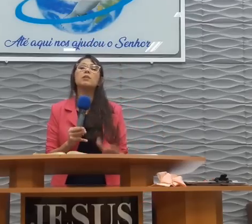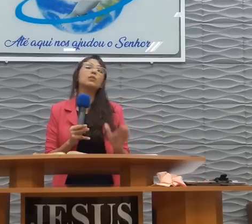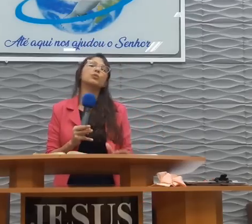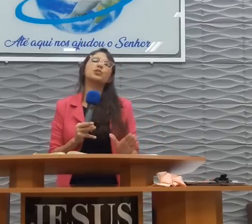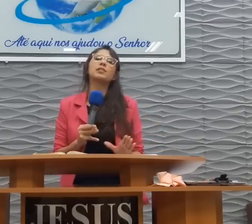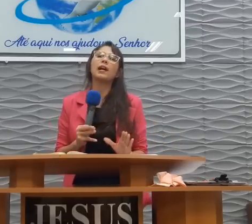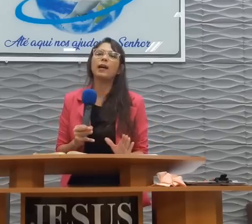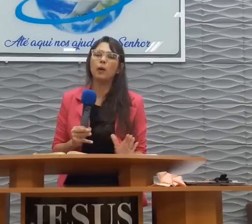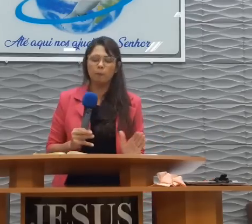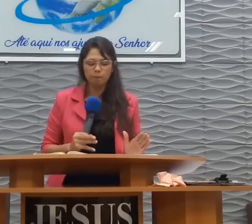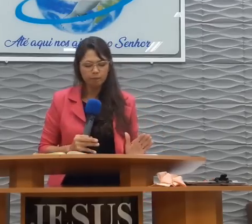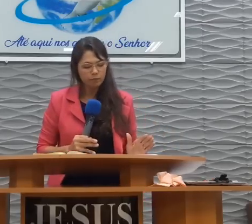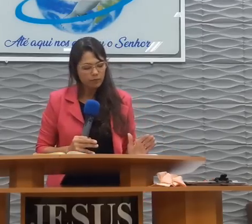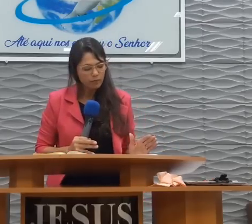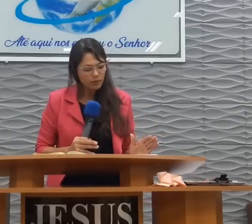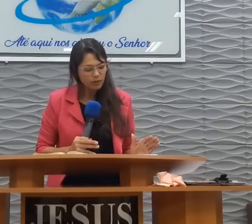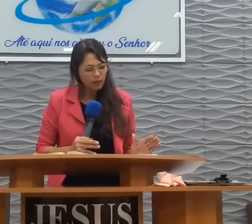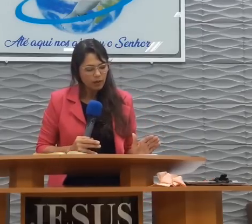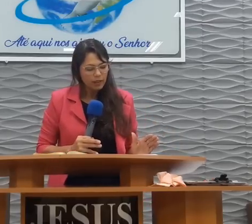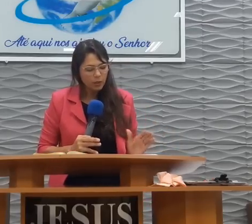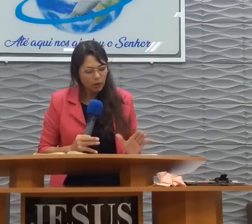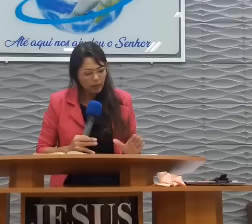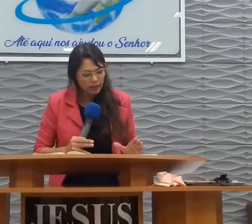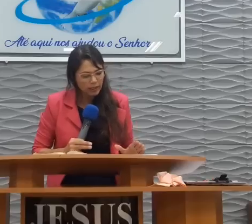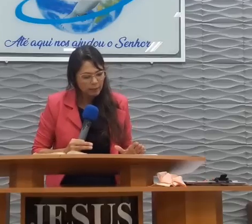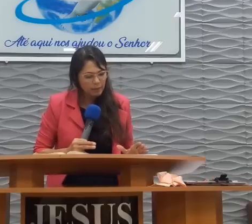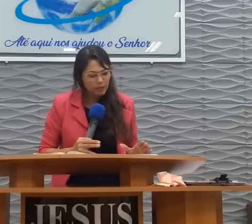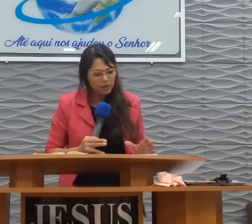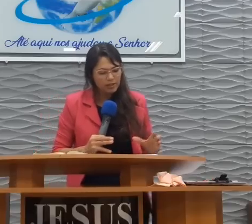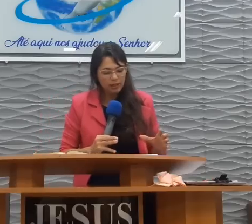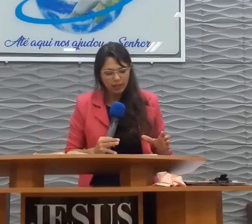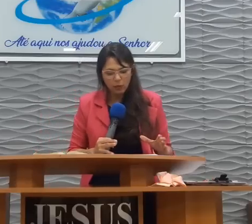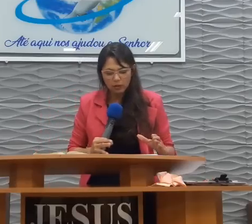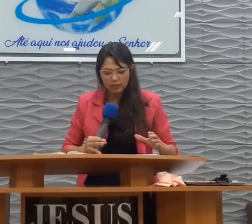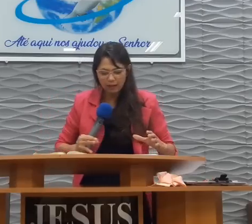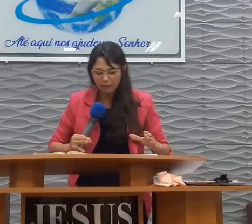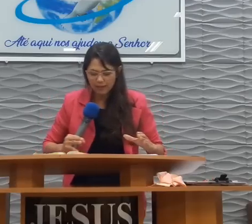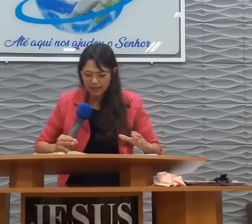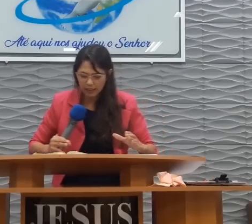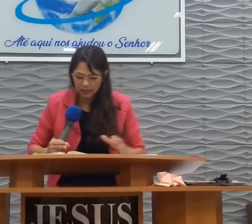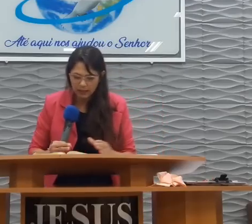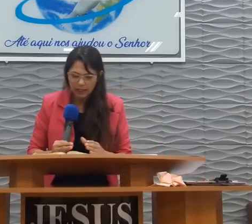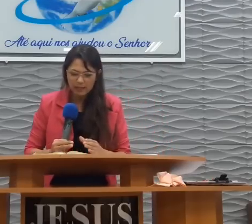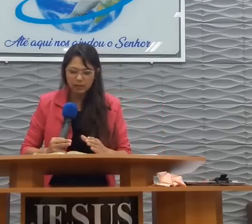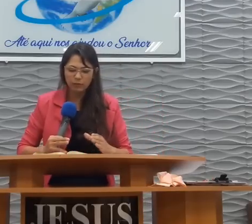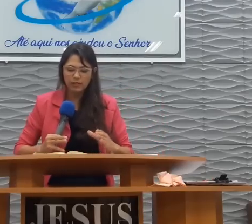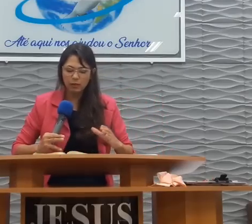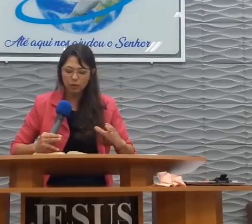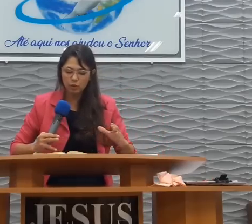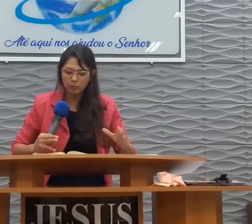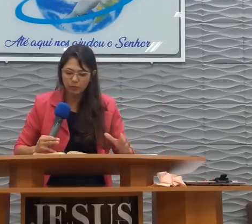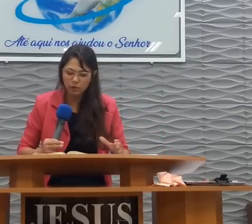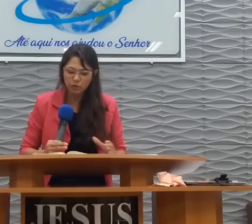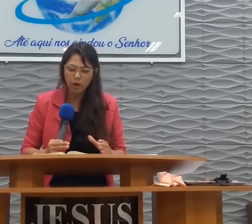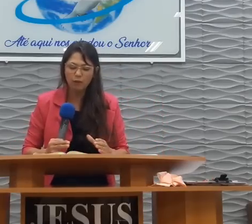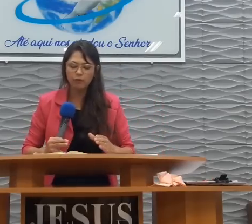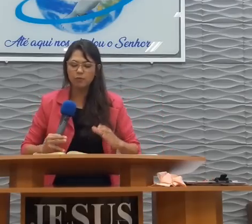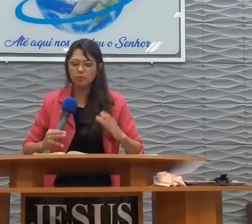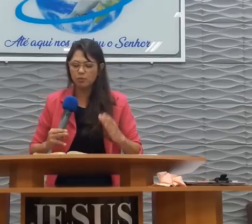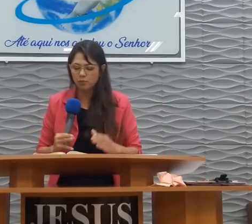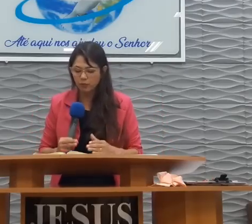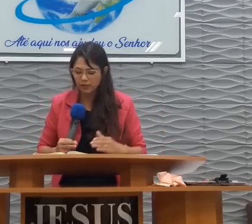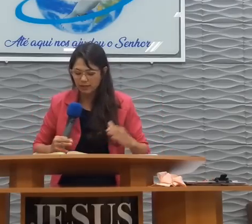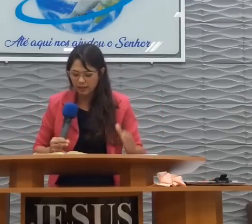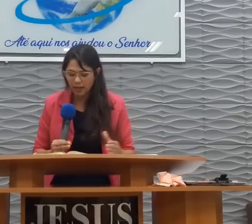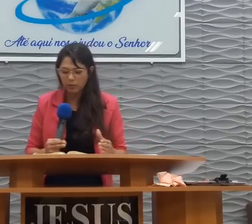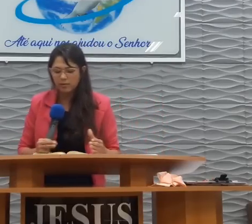os inimigos de Israel. E quando ali a Bíblia diz que quando Davi se aliança, no versículo de número 29,